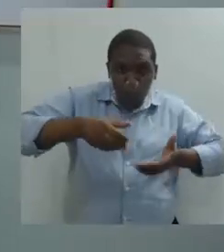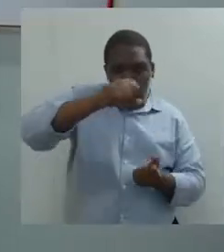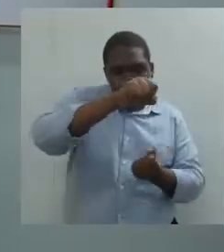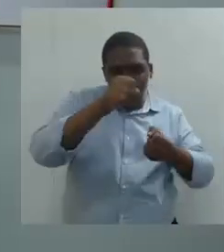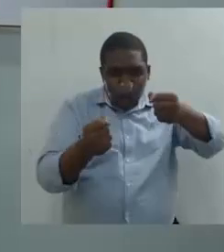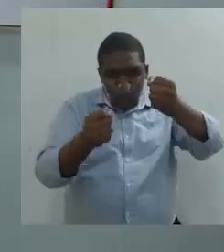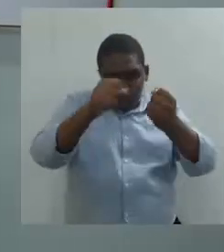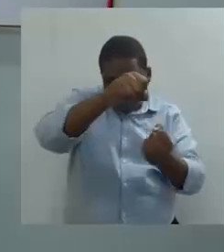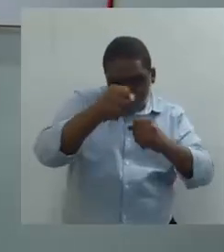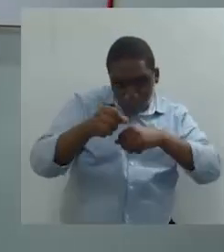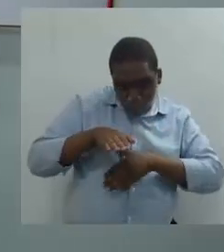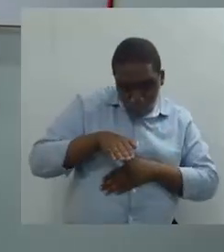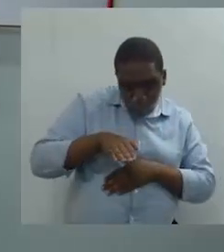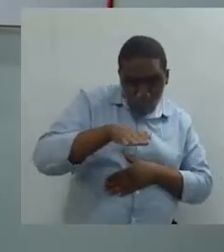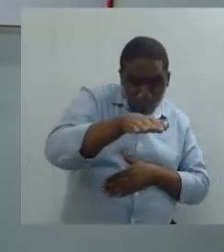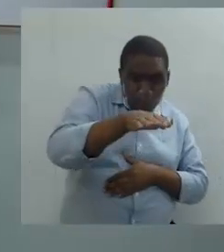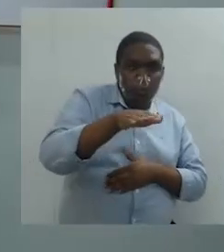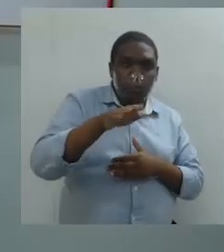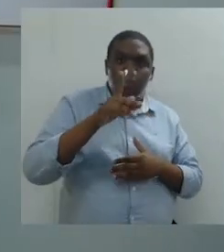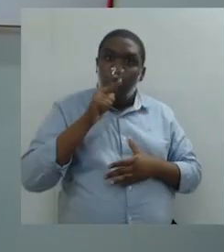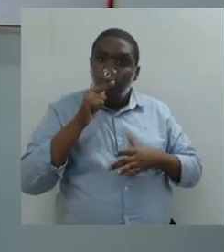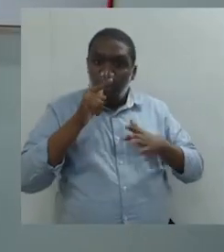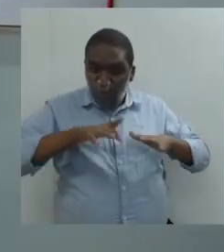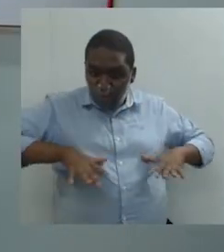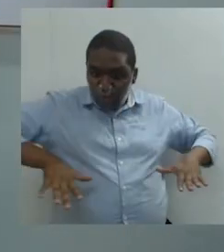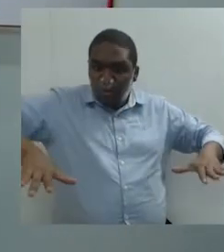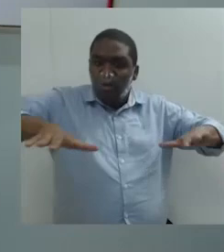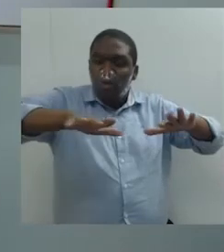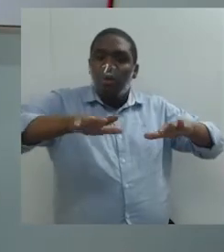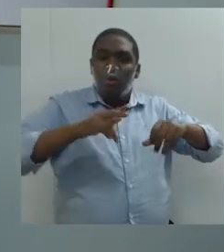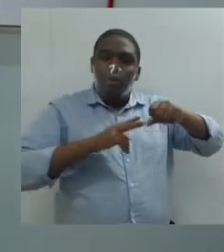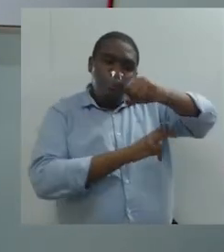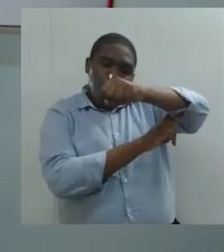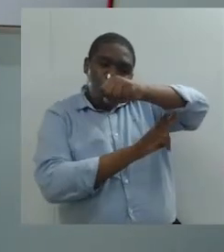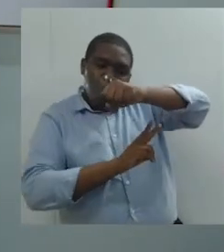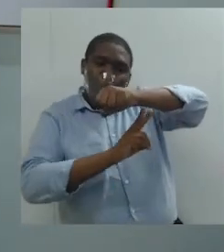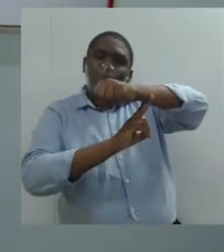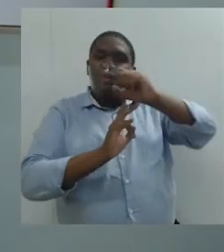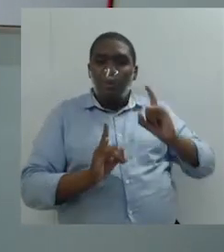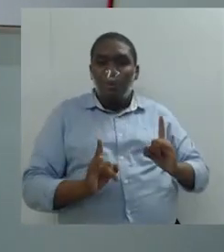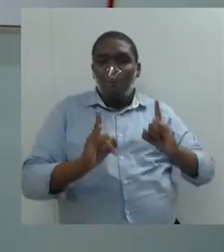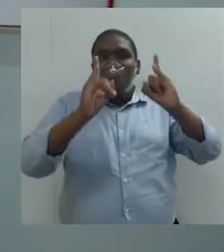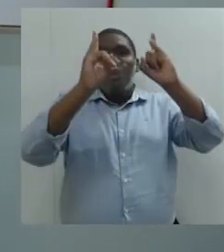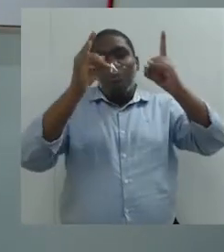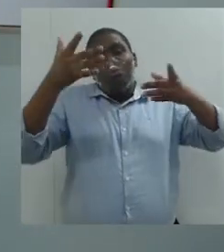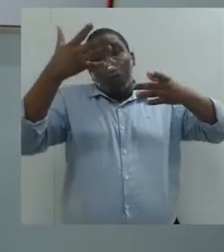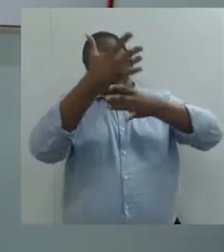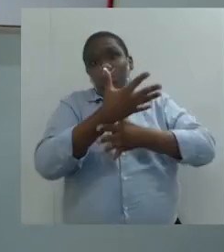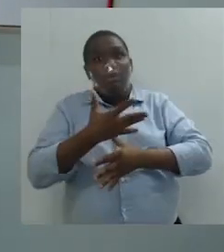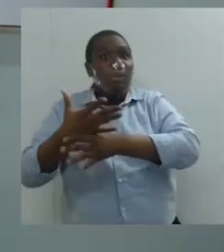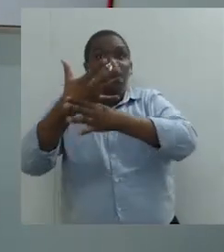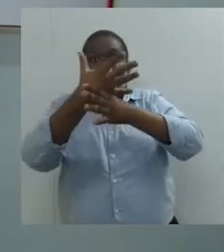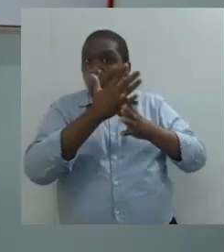estradas, as nossas represas, as pontes, os prédios e as cidades.